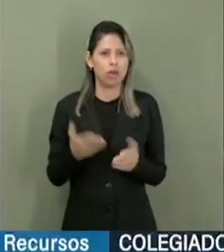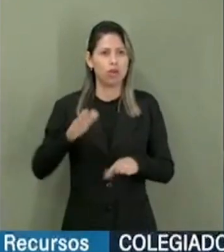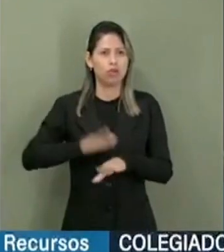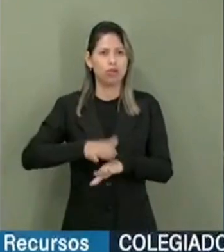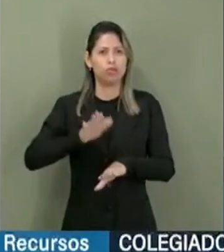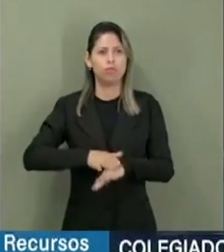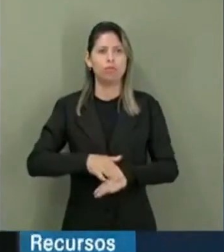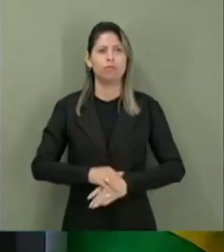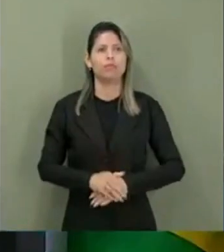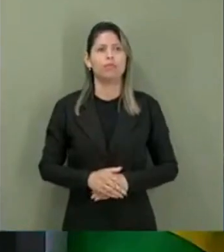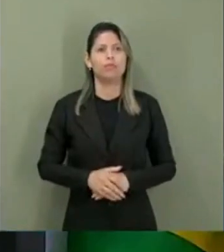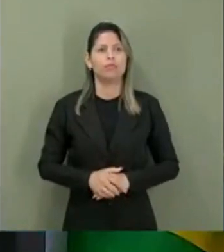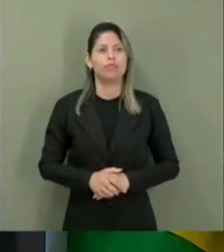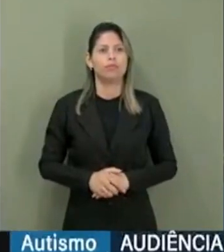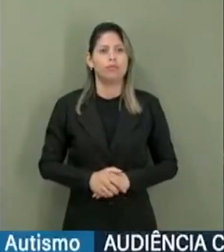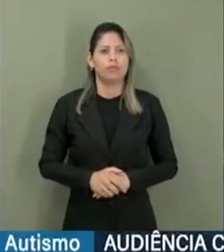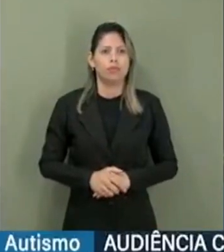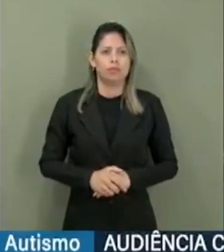momento